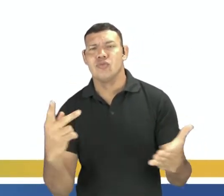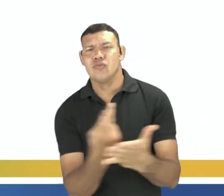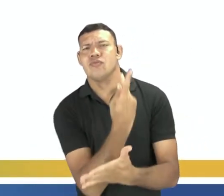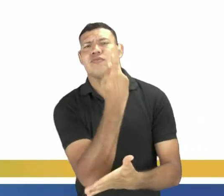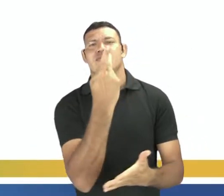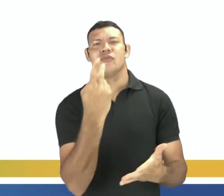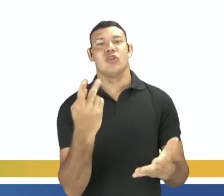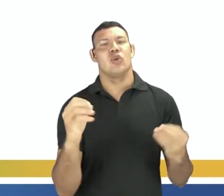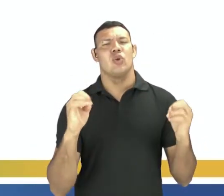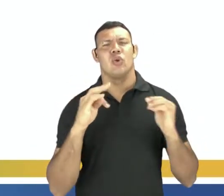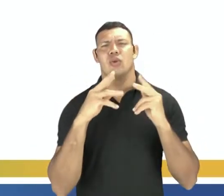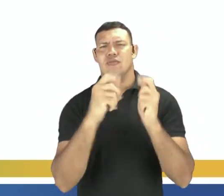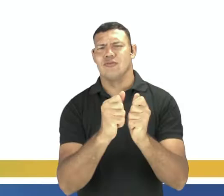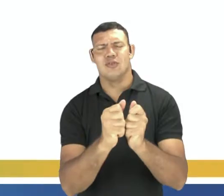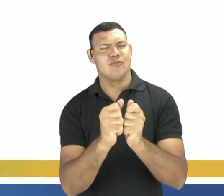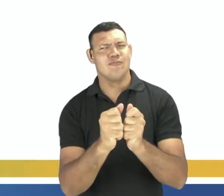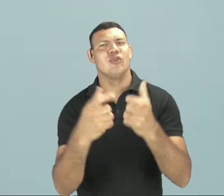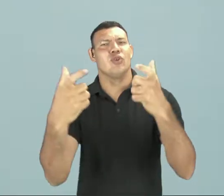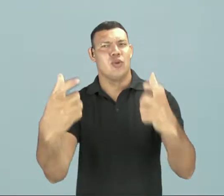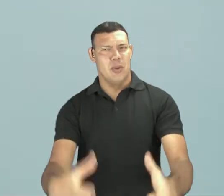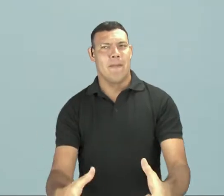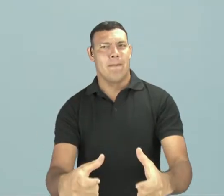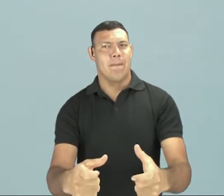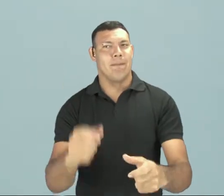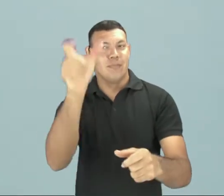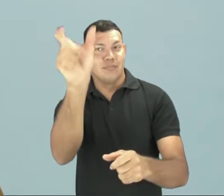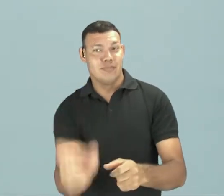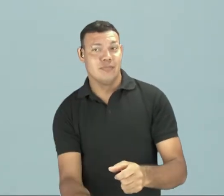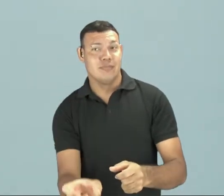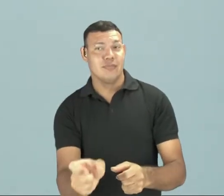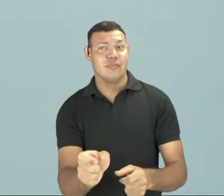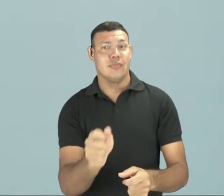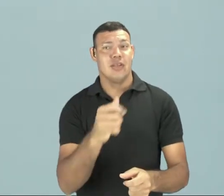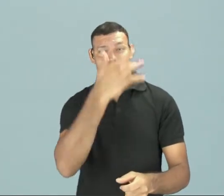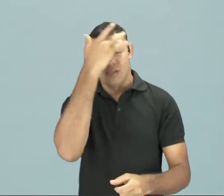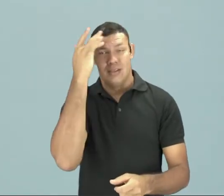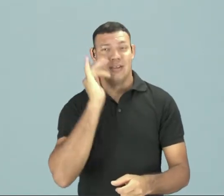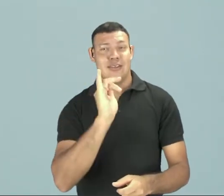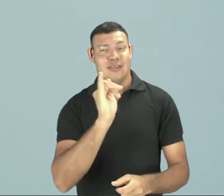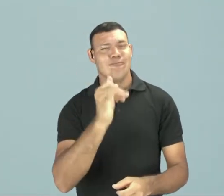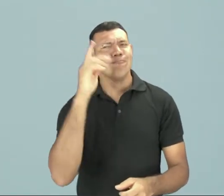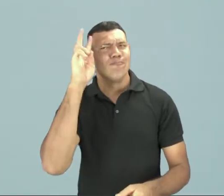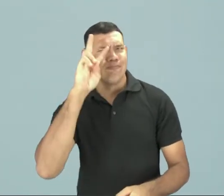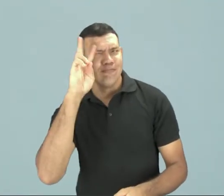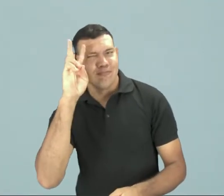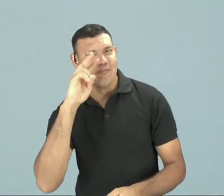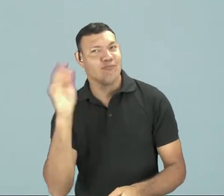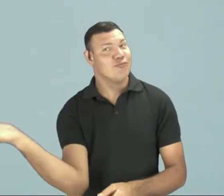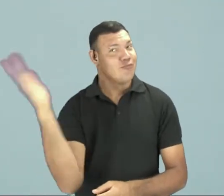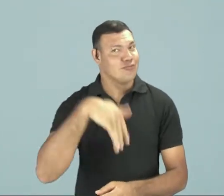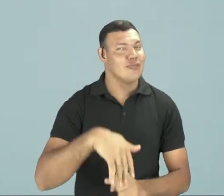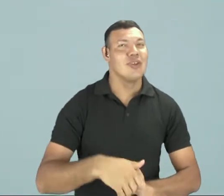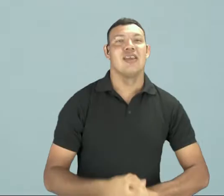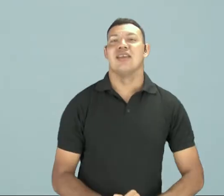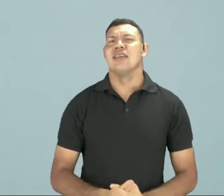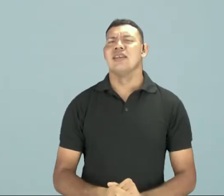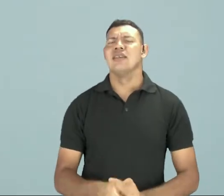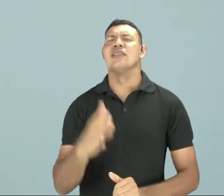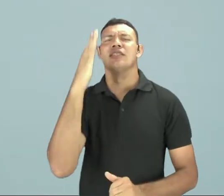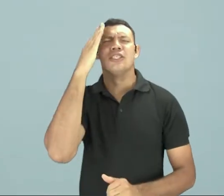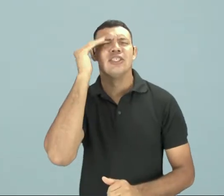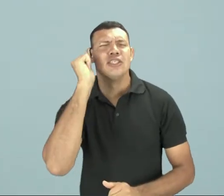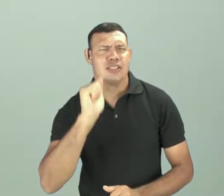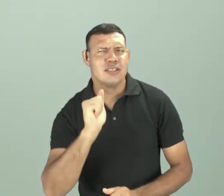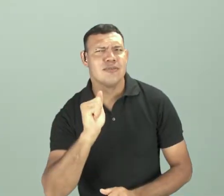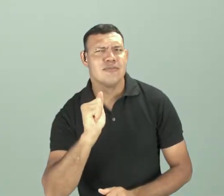o narrador, personagem, espaço e tempo. Então vamos lá? Relembrou? Então segue aqui comigo. Você sabia? Você